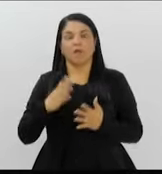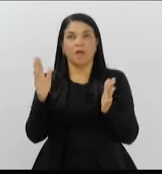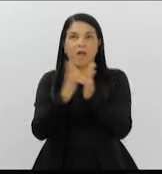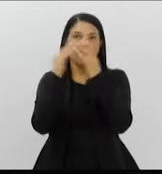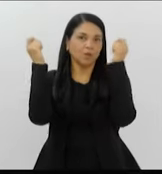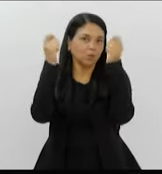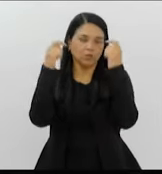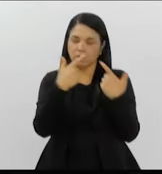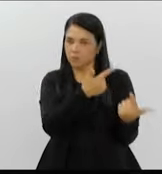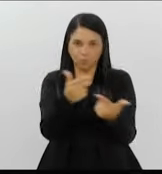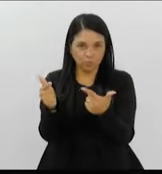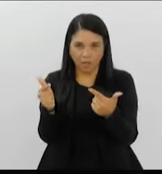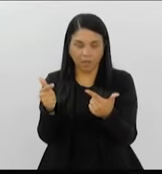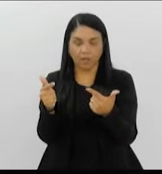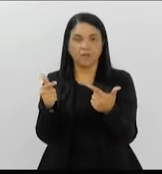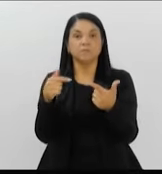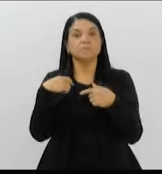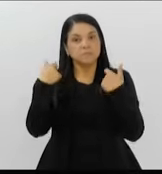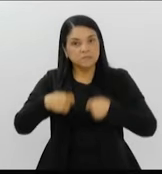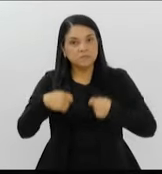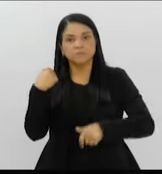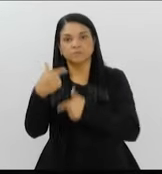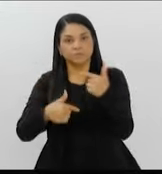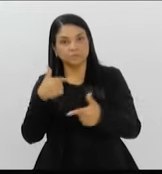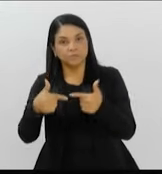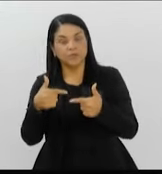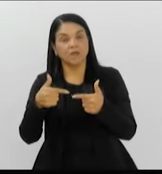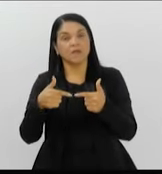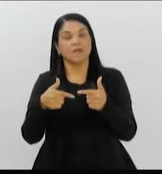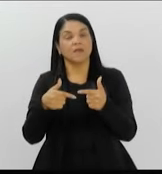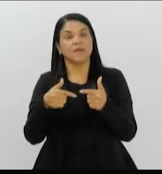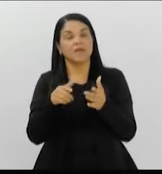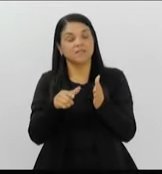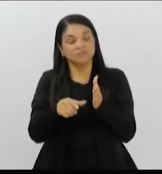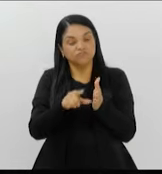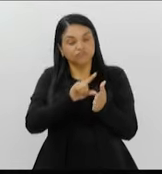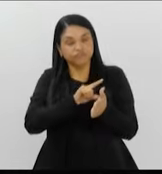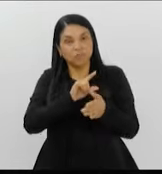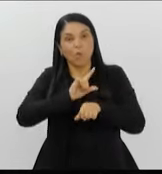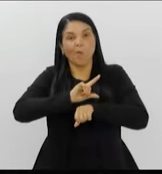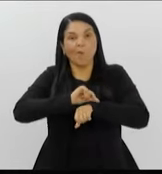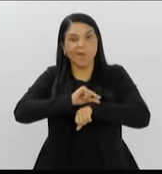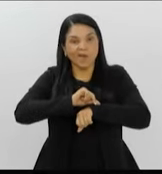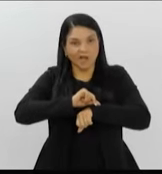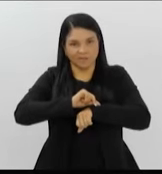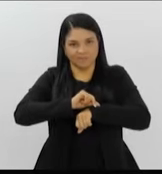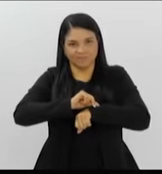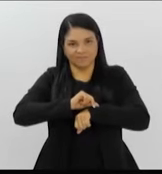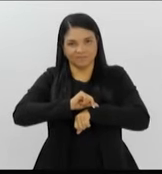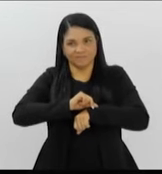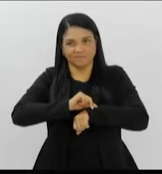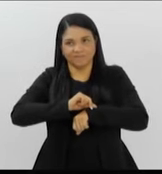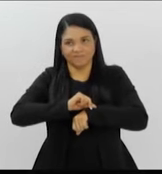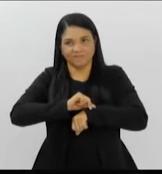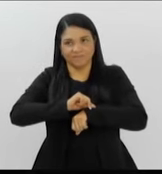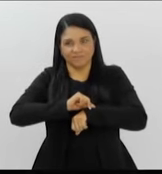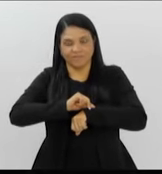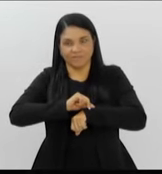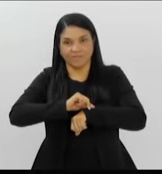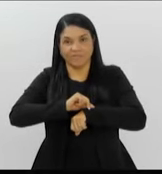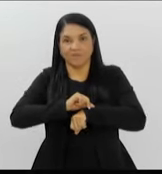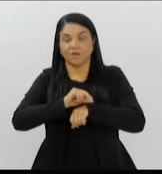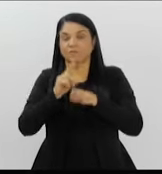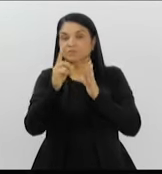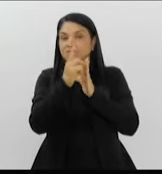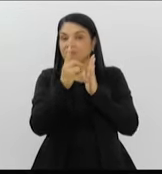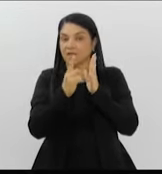uma antecipação de horário. É casa, é claro, isto é um decreto do